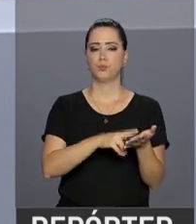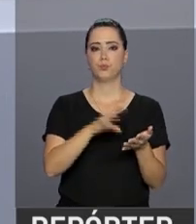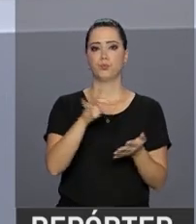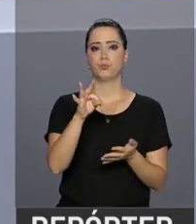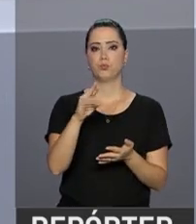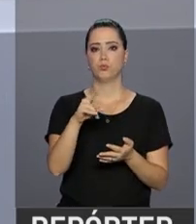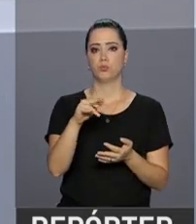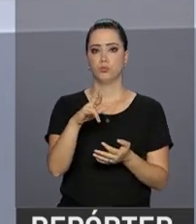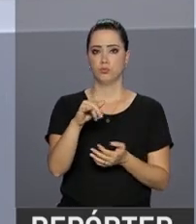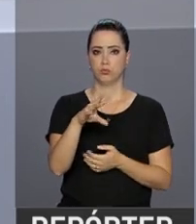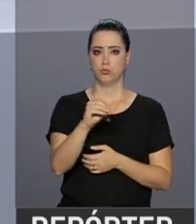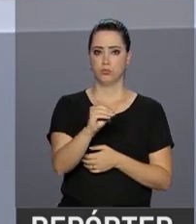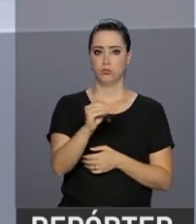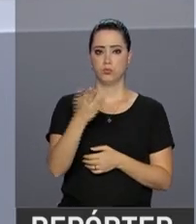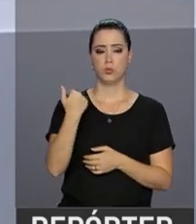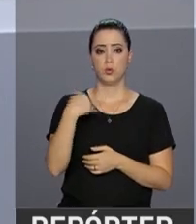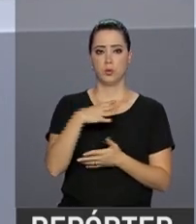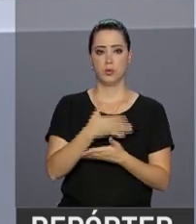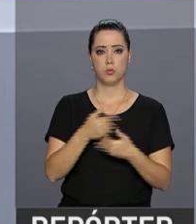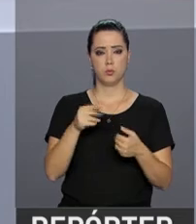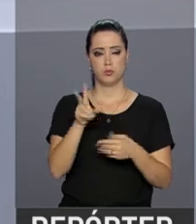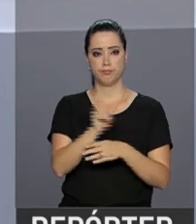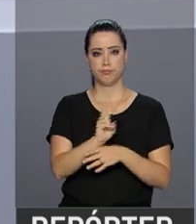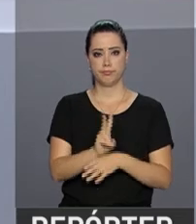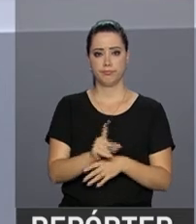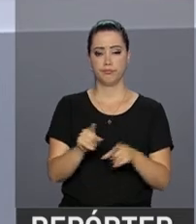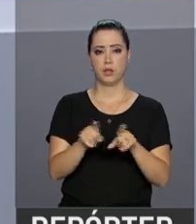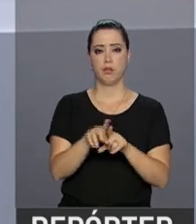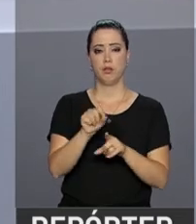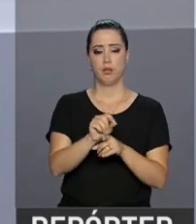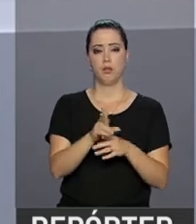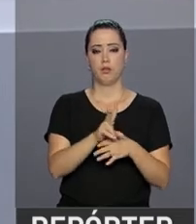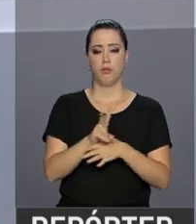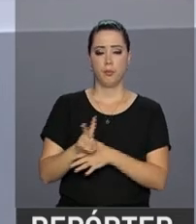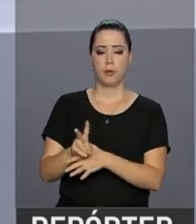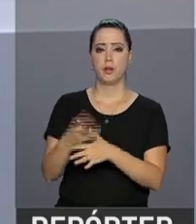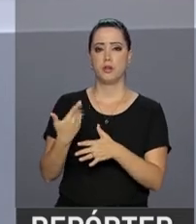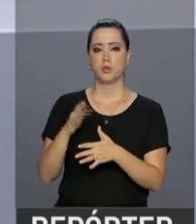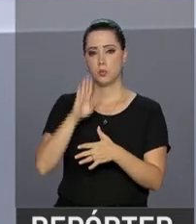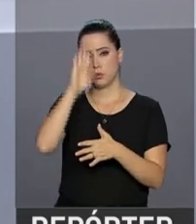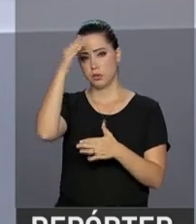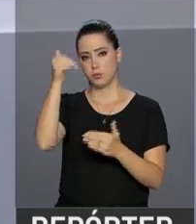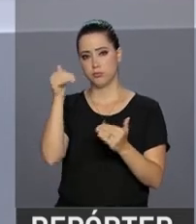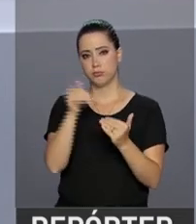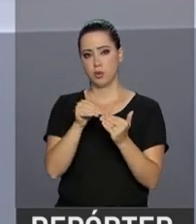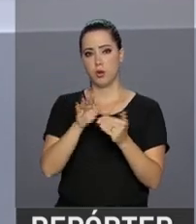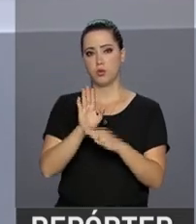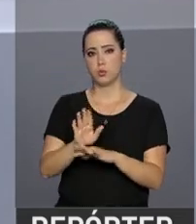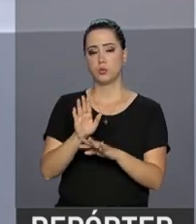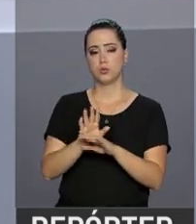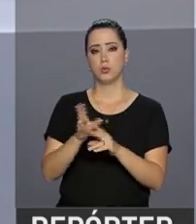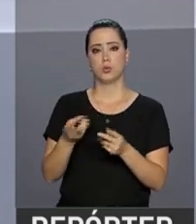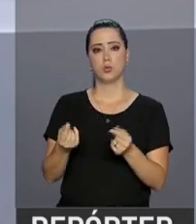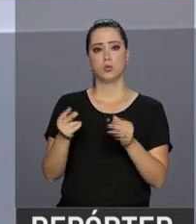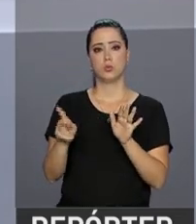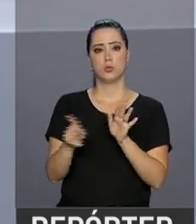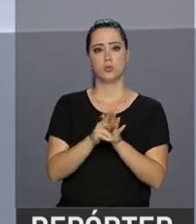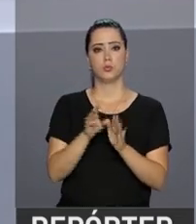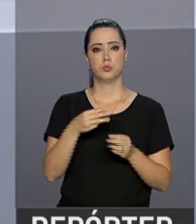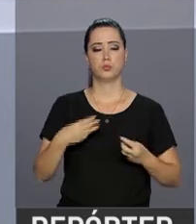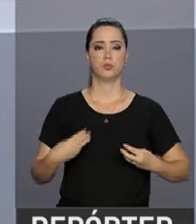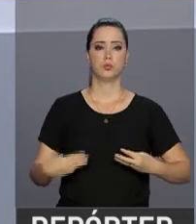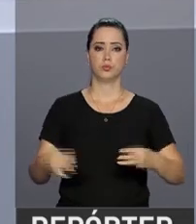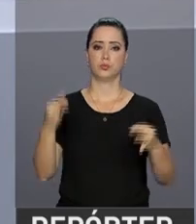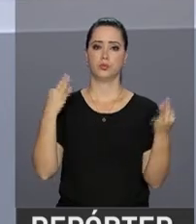ter prioridade na avaliação das instituições financeiras, além da possibilidade de serem apoiados financeiramente com recursos próprios